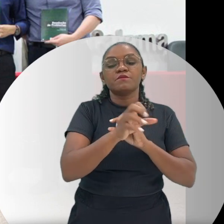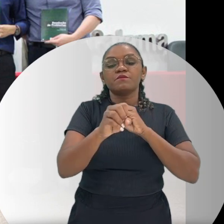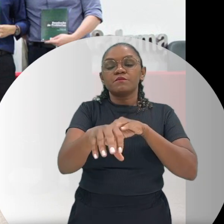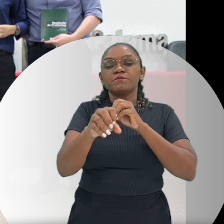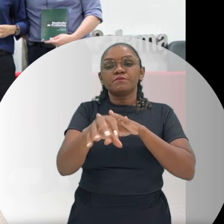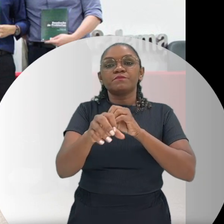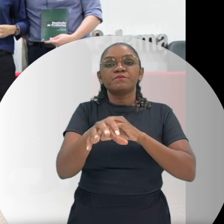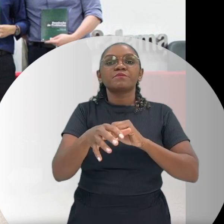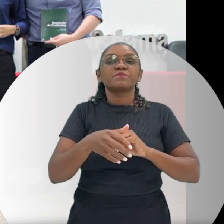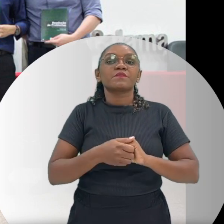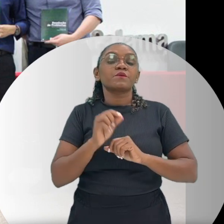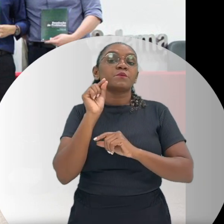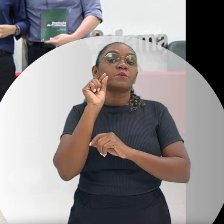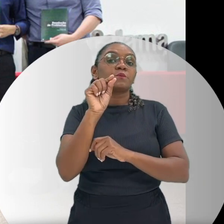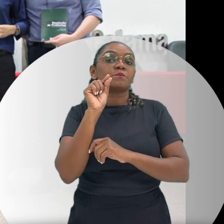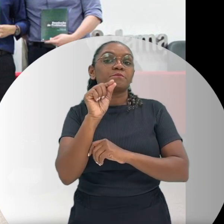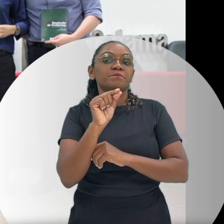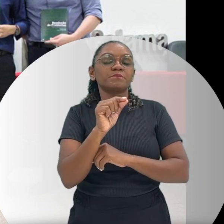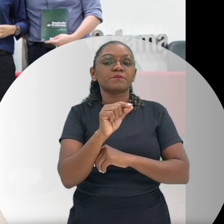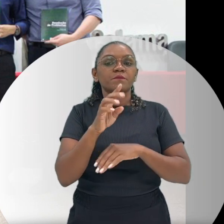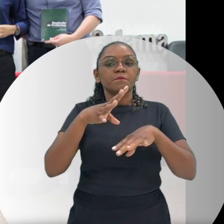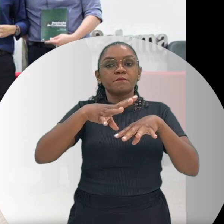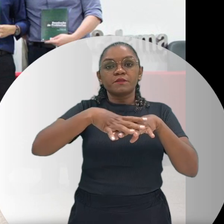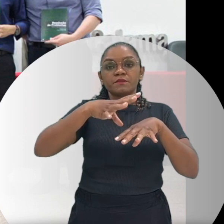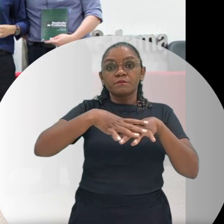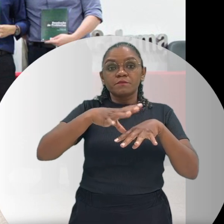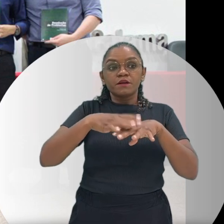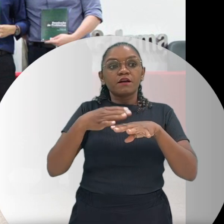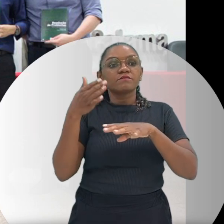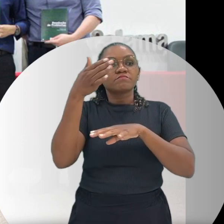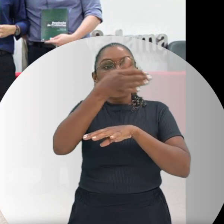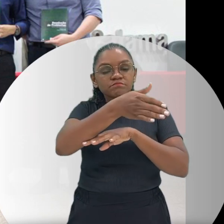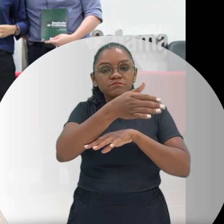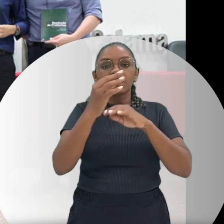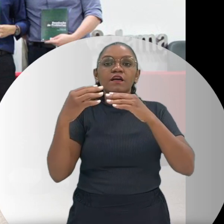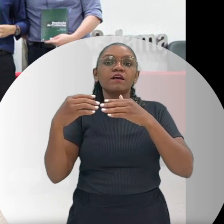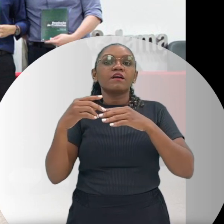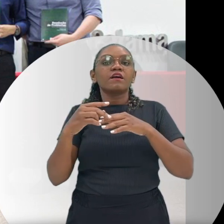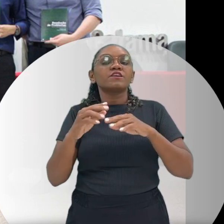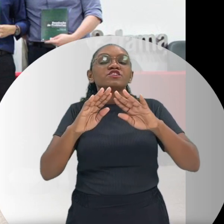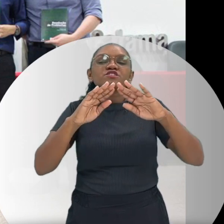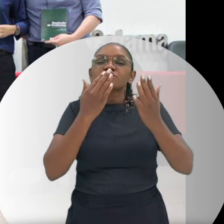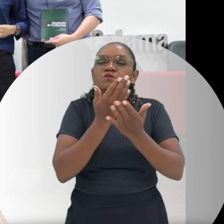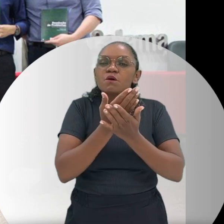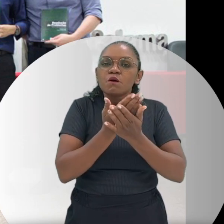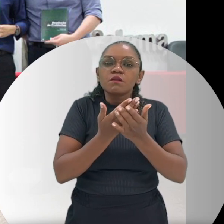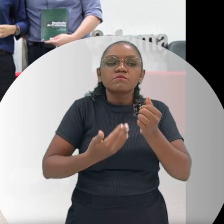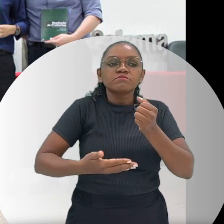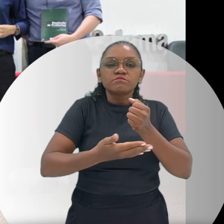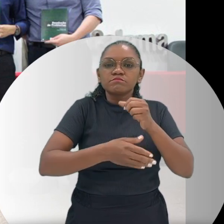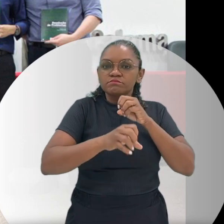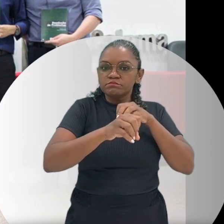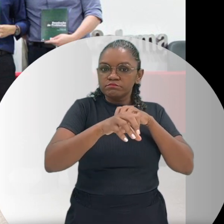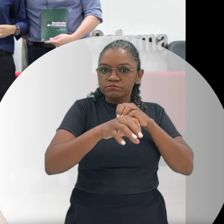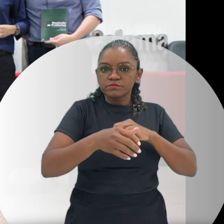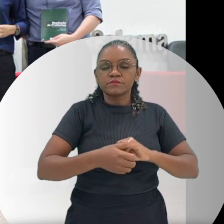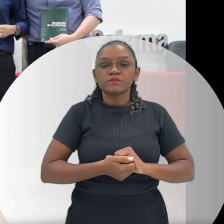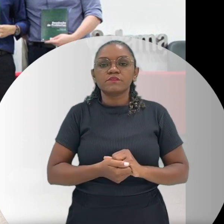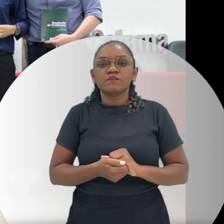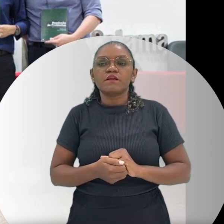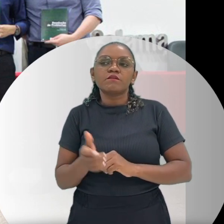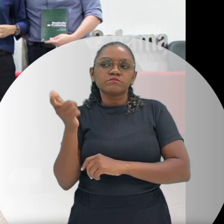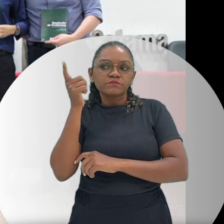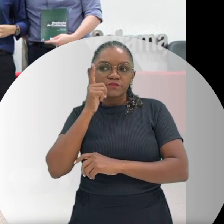nós levávamos a matemática para escolas de educação básica, né? Então, a gente propôs o projeto, conseguimos o